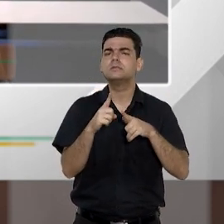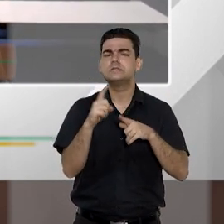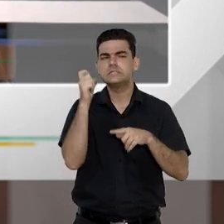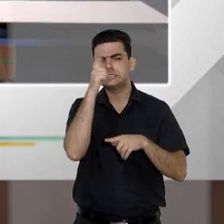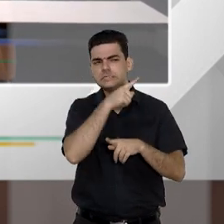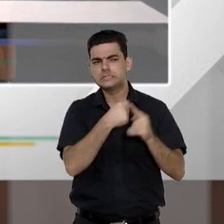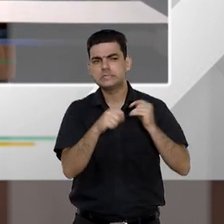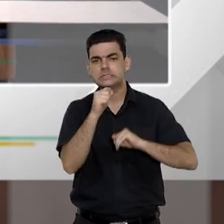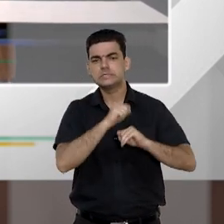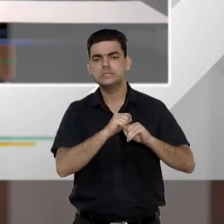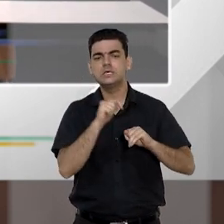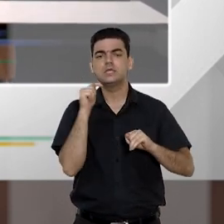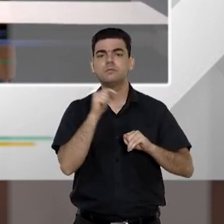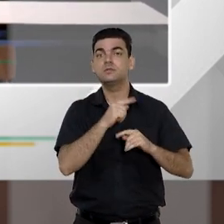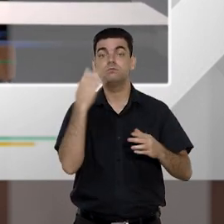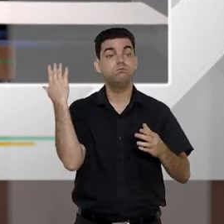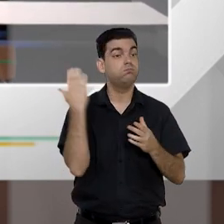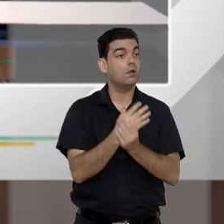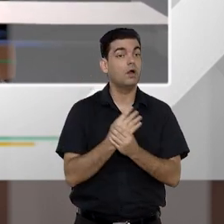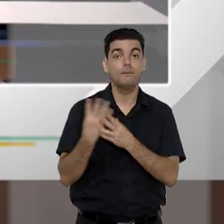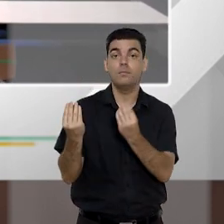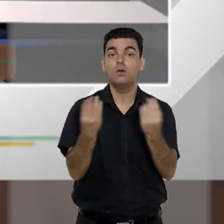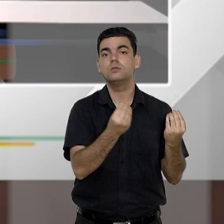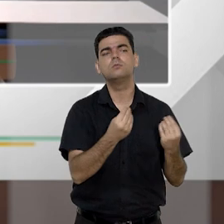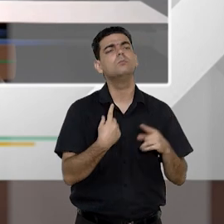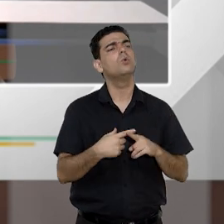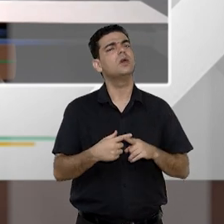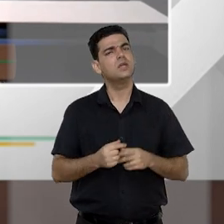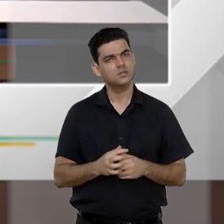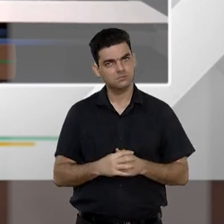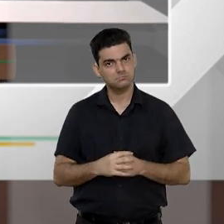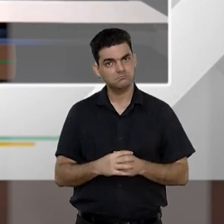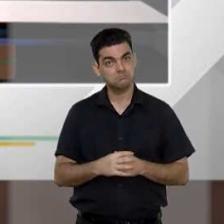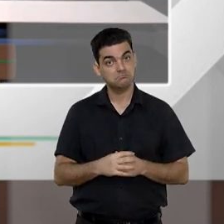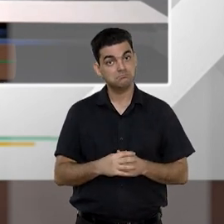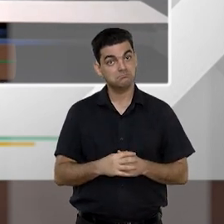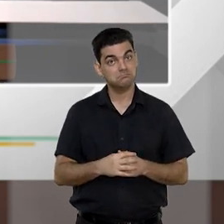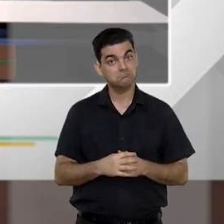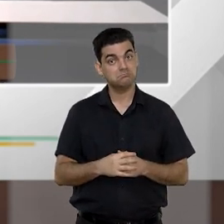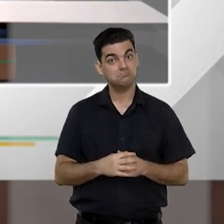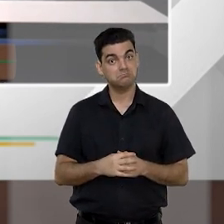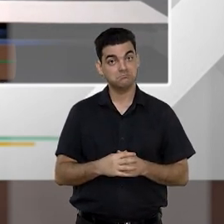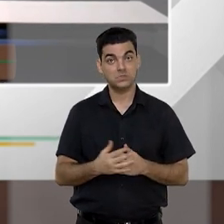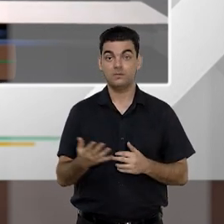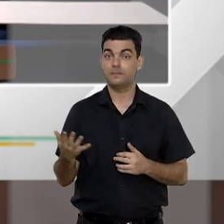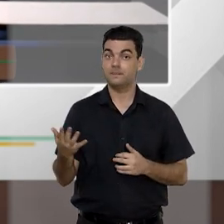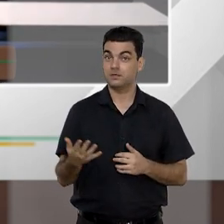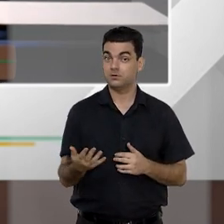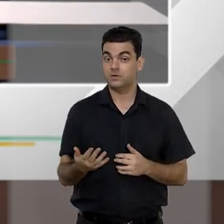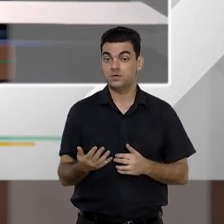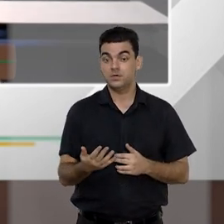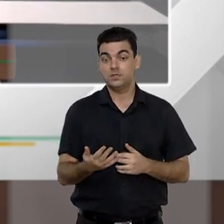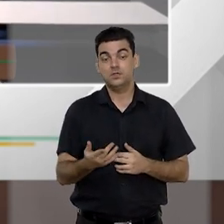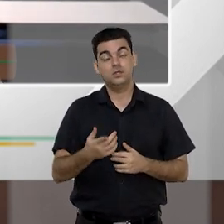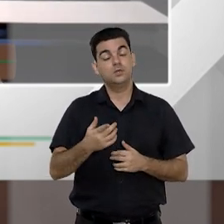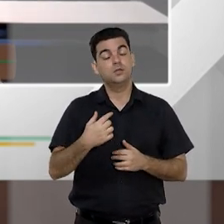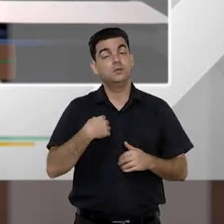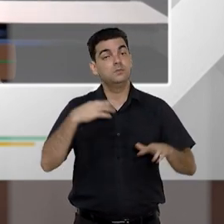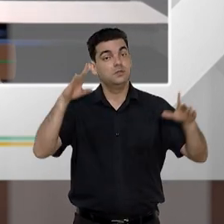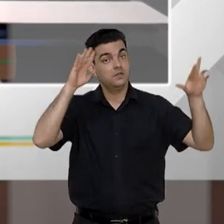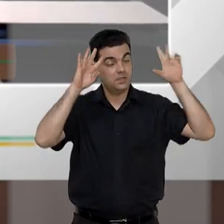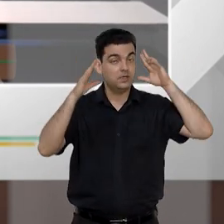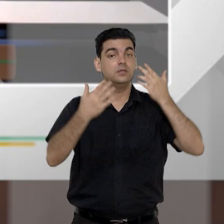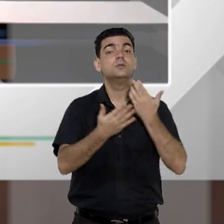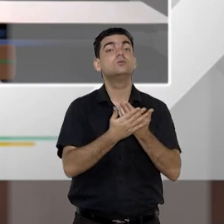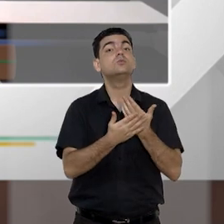desafios administrativos que colaboram com essa grande judicialização dessas demandas. É importante, nesse momento, que